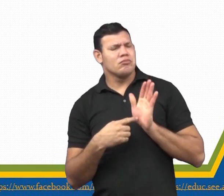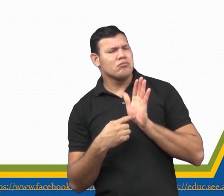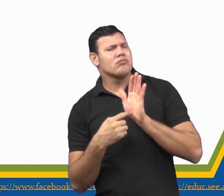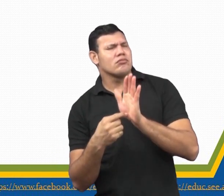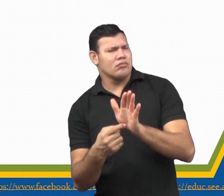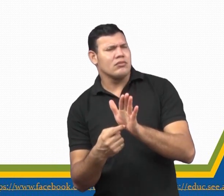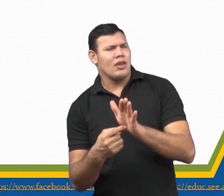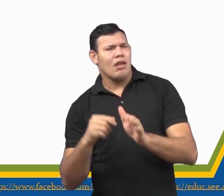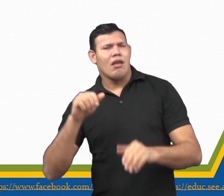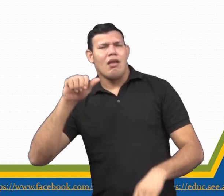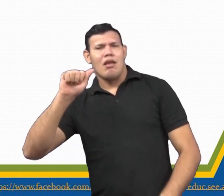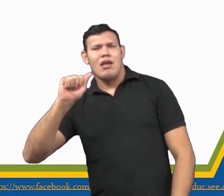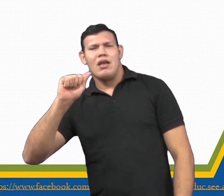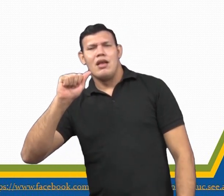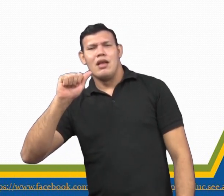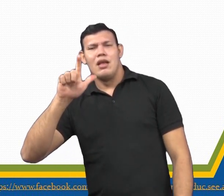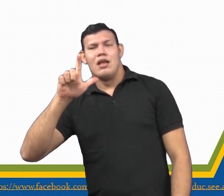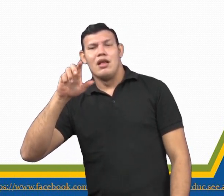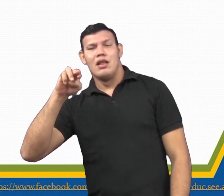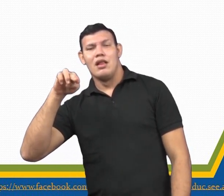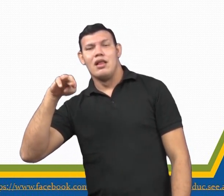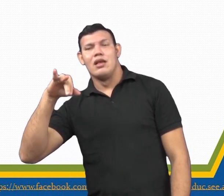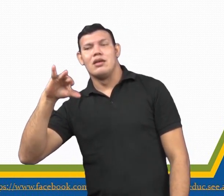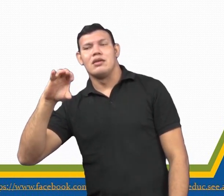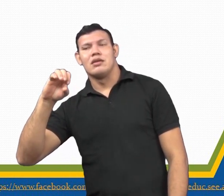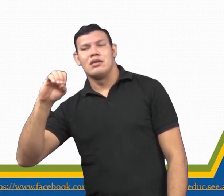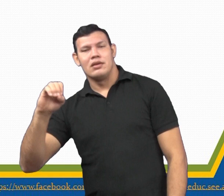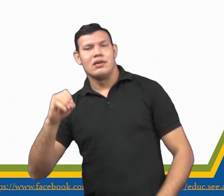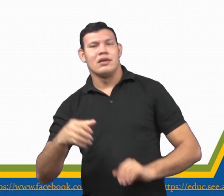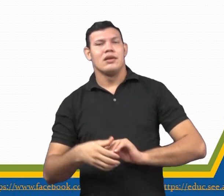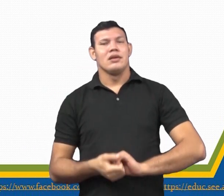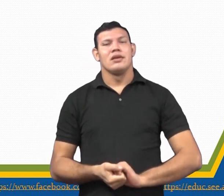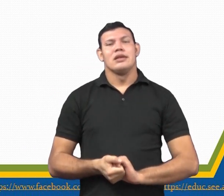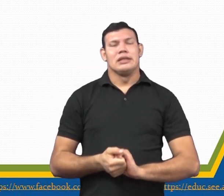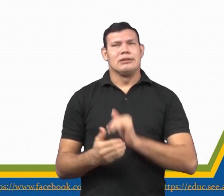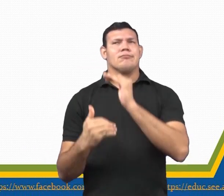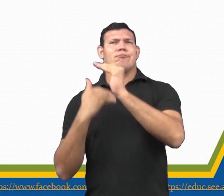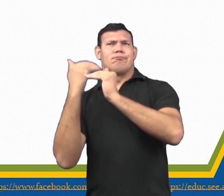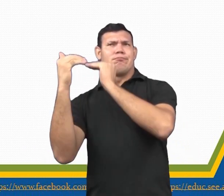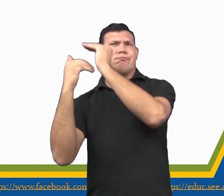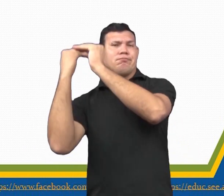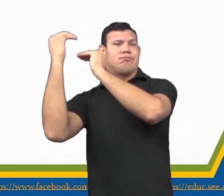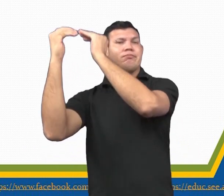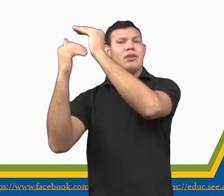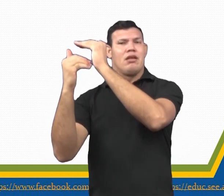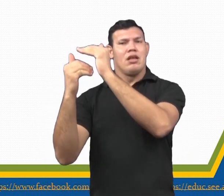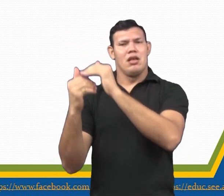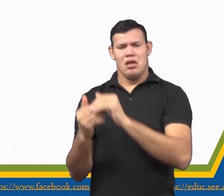alumínio. A agricultura, por ser um país desenvolvido, é uma agricultura mecanizada,